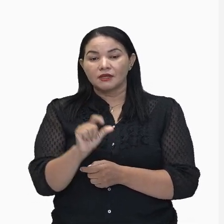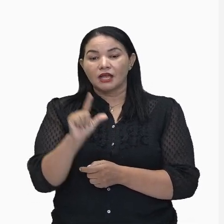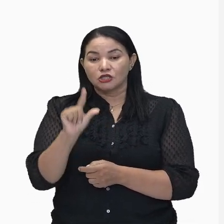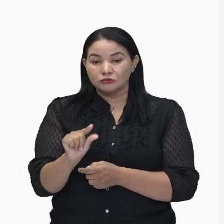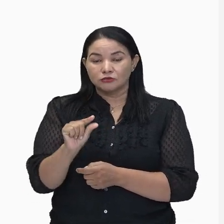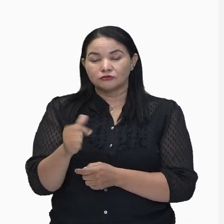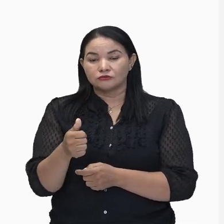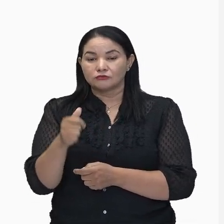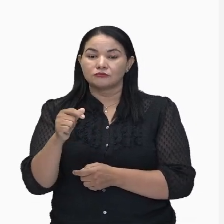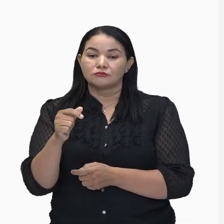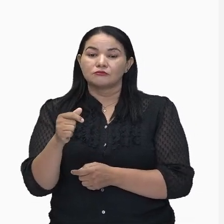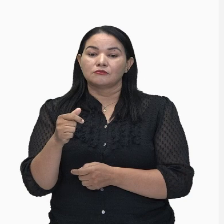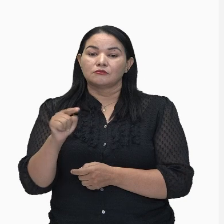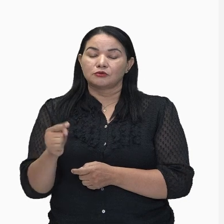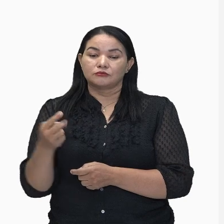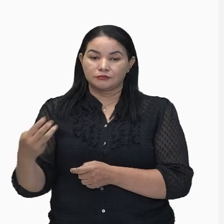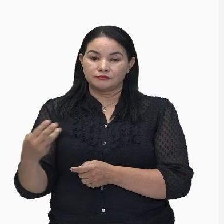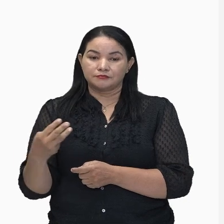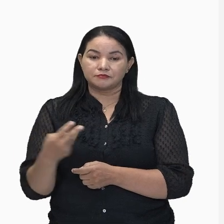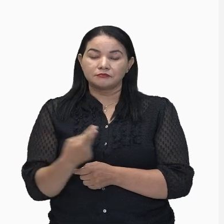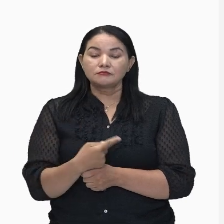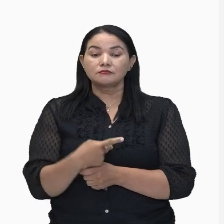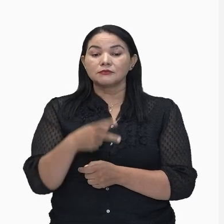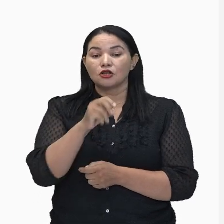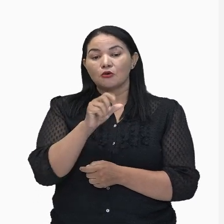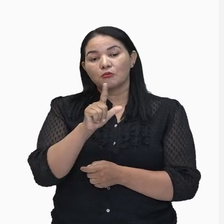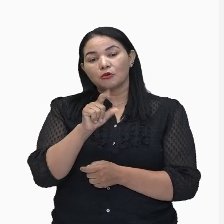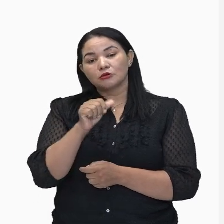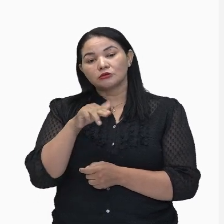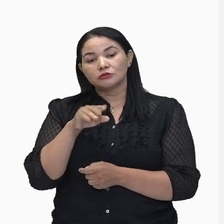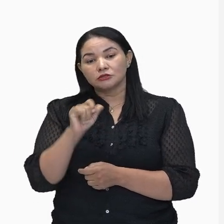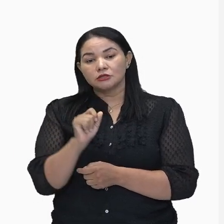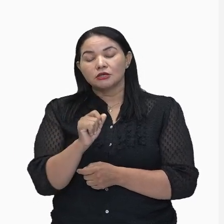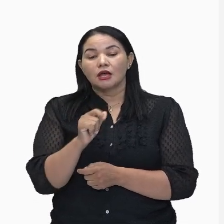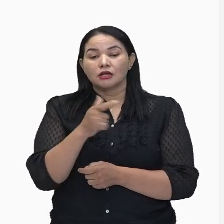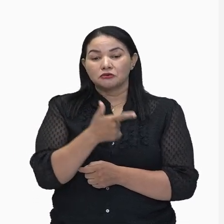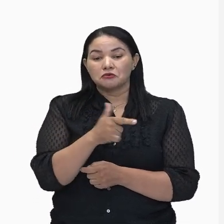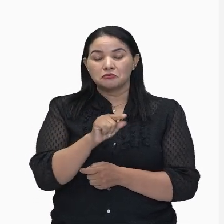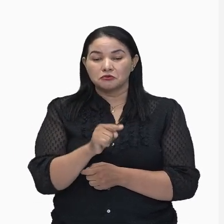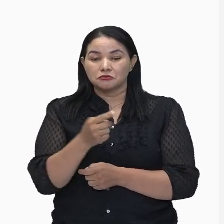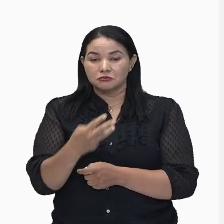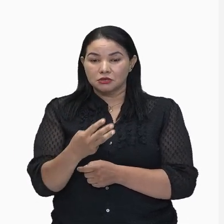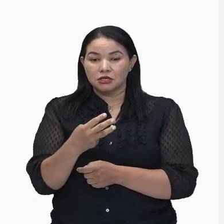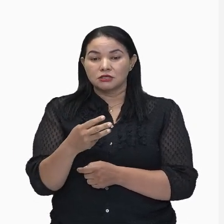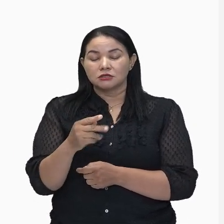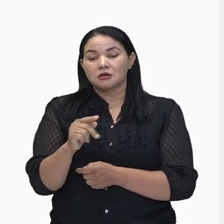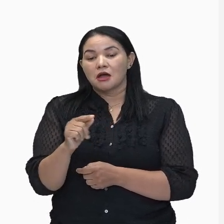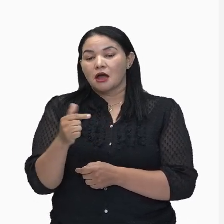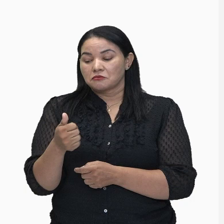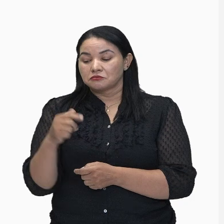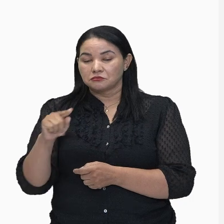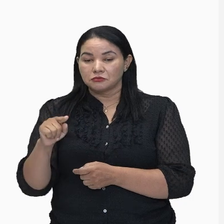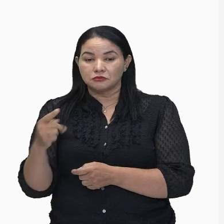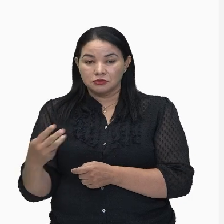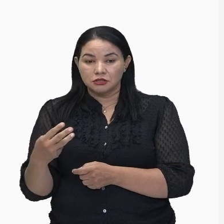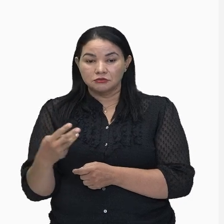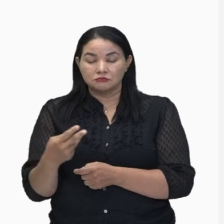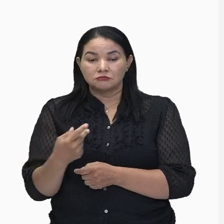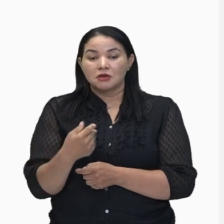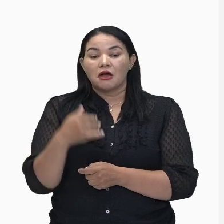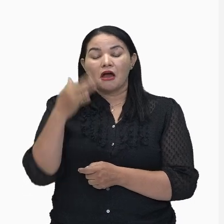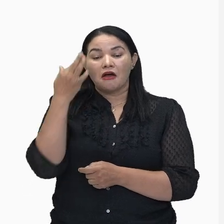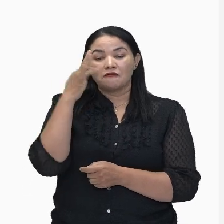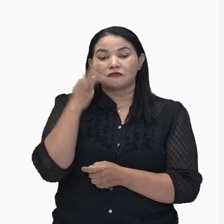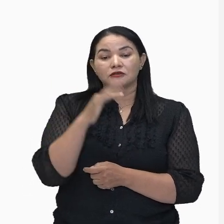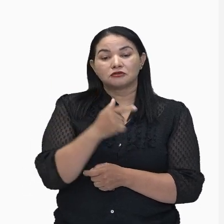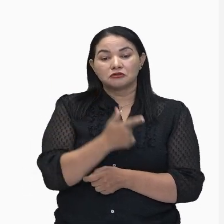para 1,3, a Polônia de 2,3 caiu para 1,3, a França de 2,3 para 1,9 e